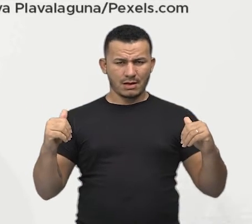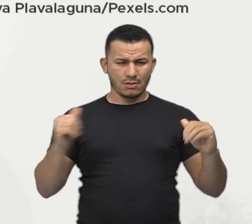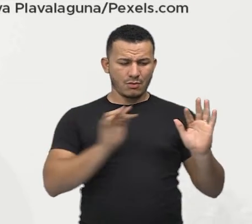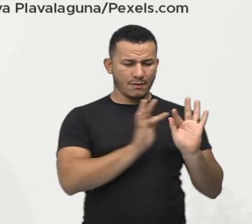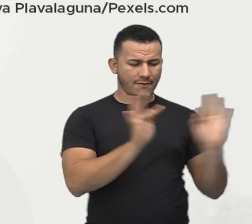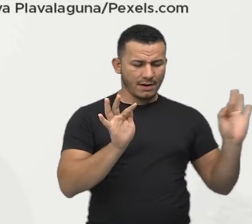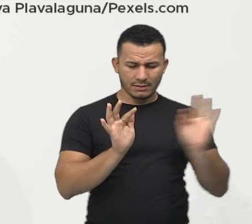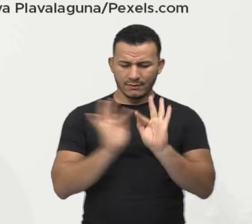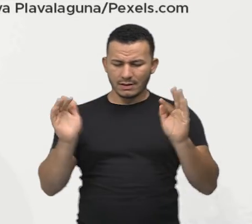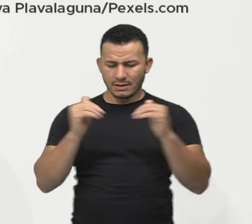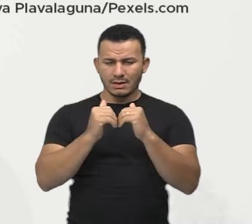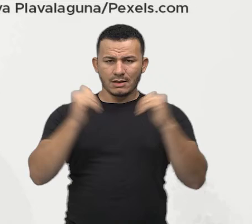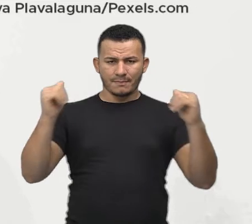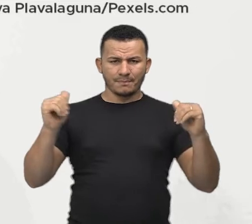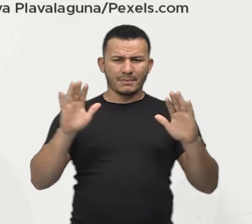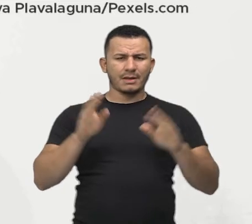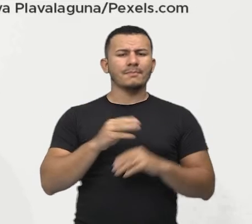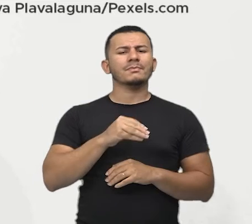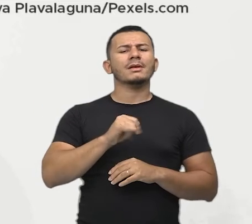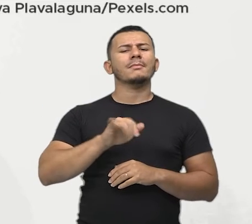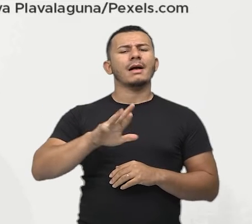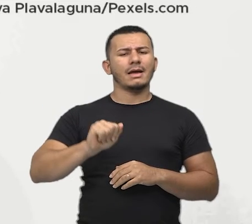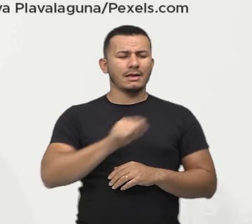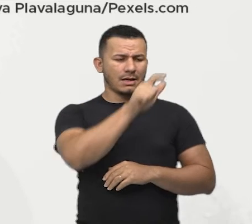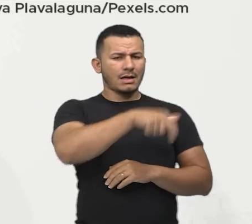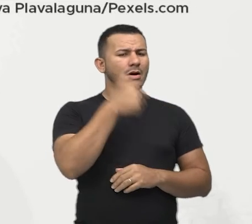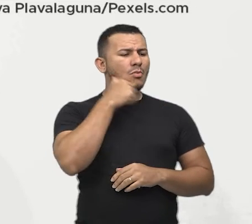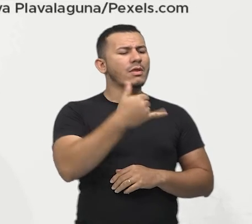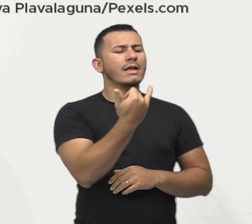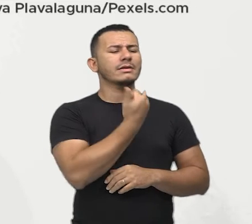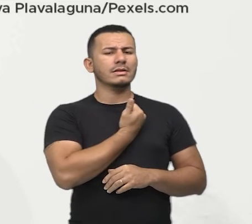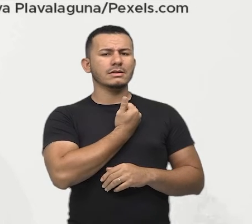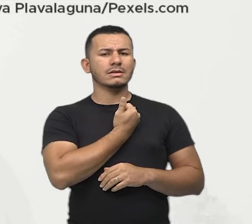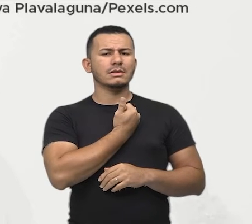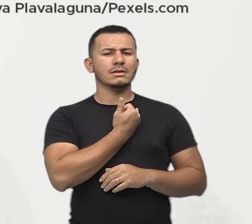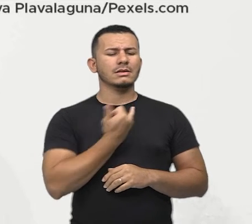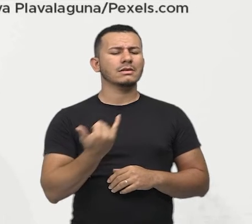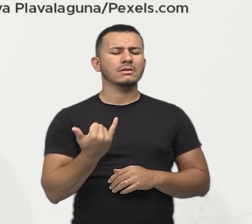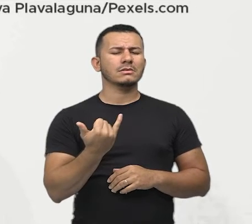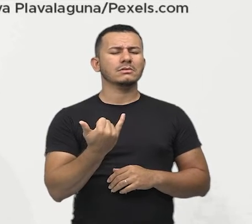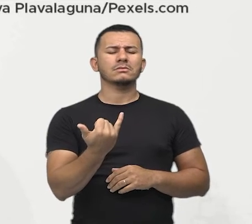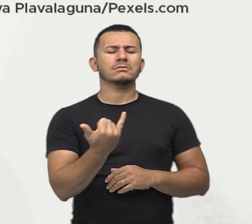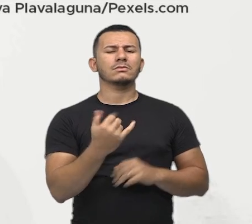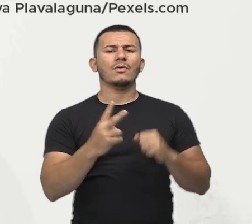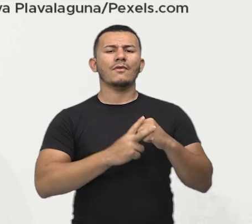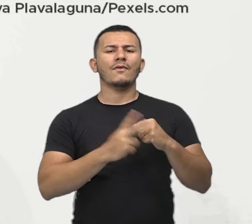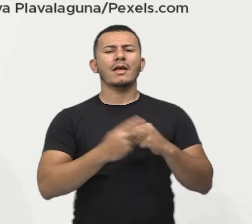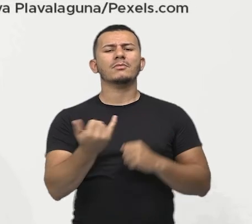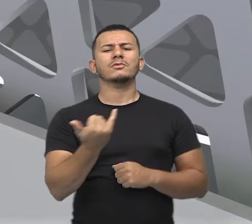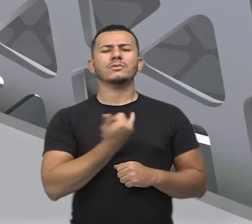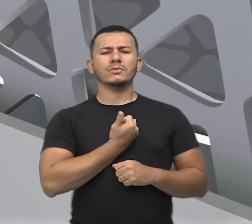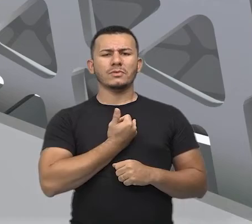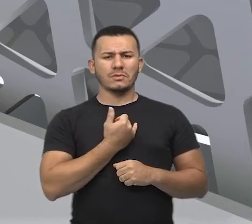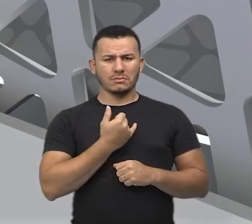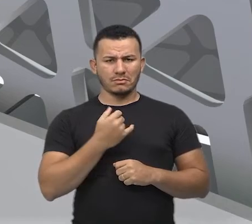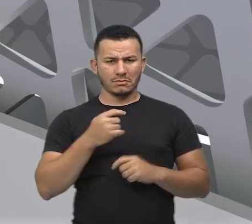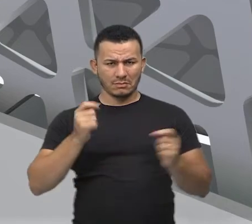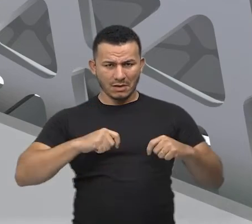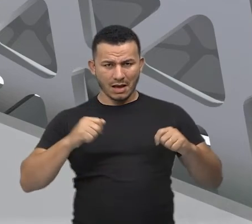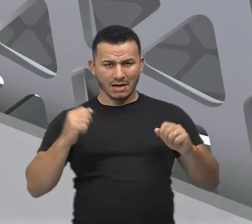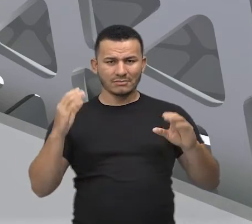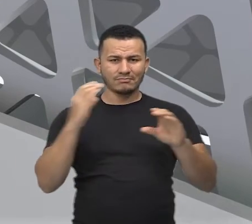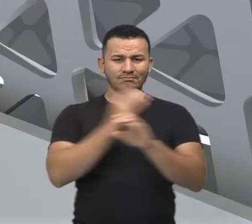estes dois enunciados, Maria disse, é aquela velha história que nós já estudamos com relação ao verbo. O verbo dizer tem o